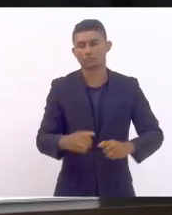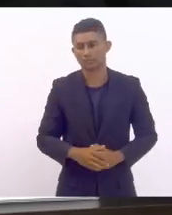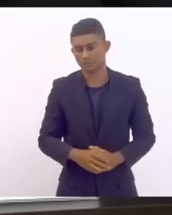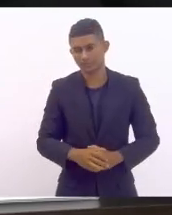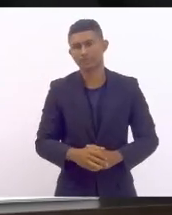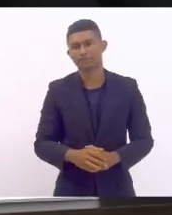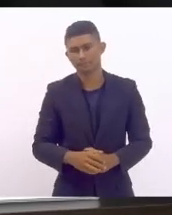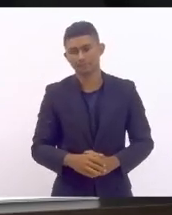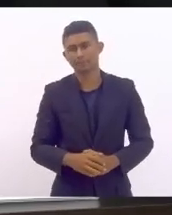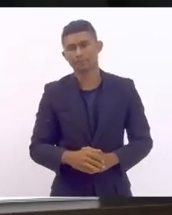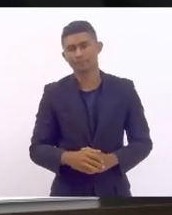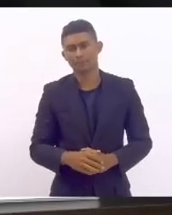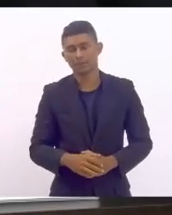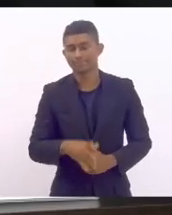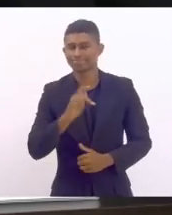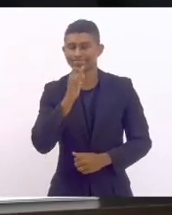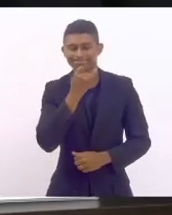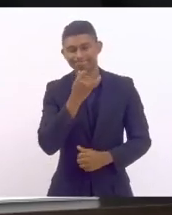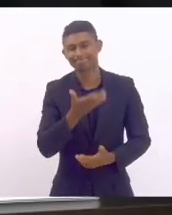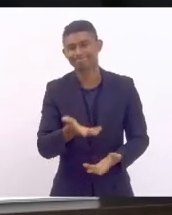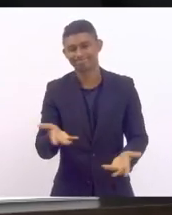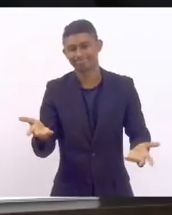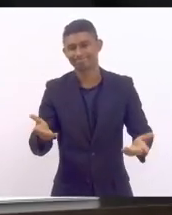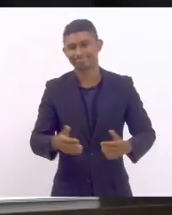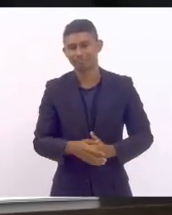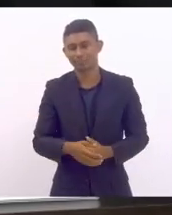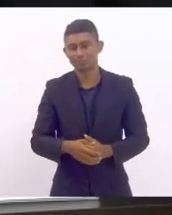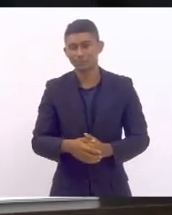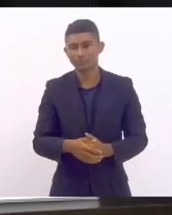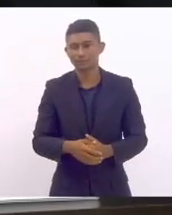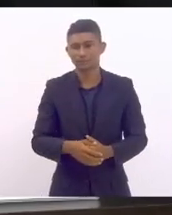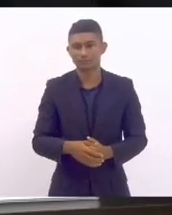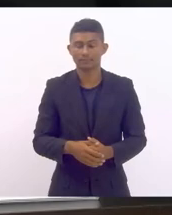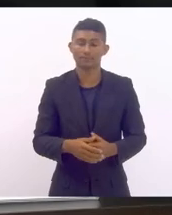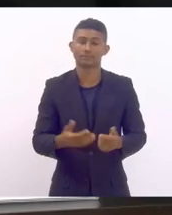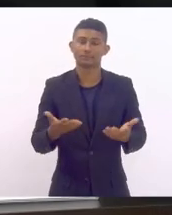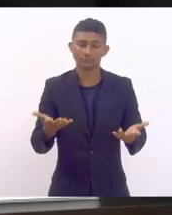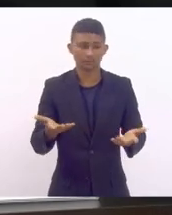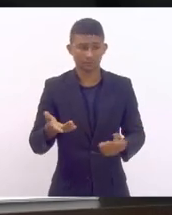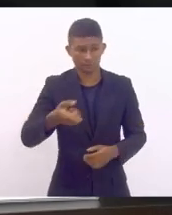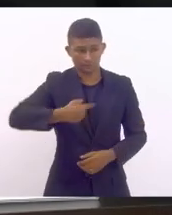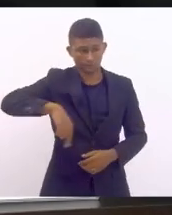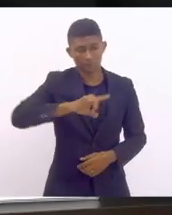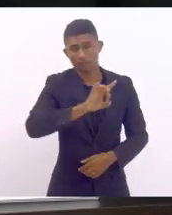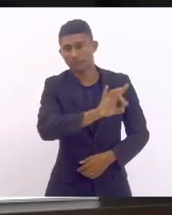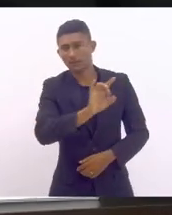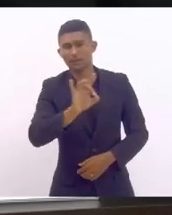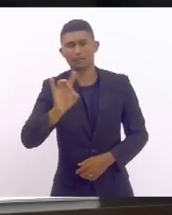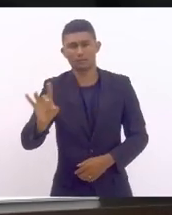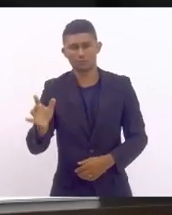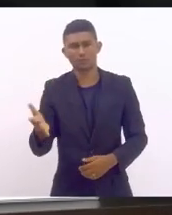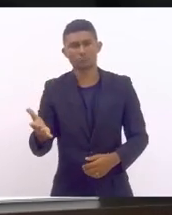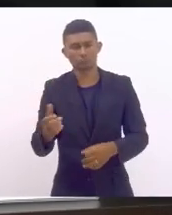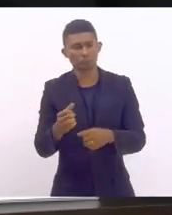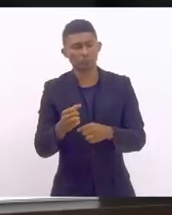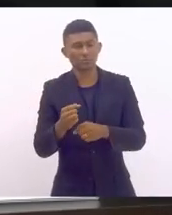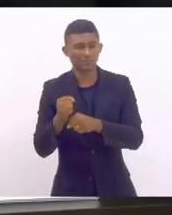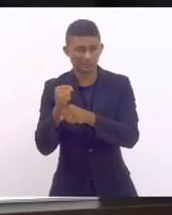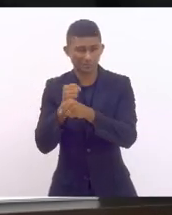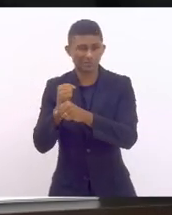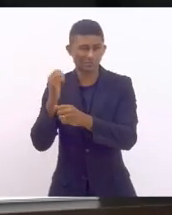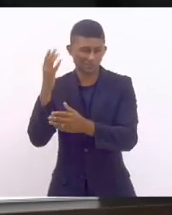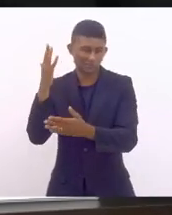da esfera Federal infelizmente então ao mesmo tempo em que cada um de nós ao longo desses anos